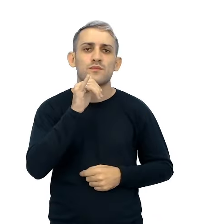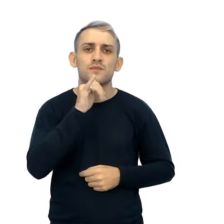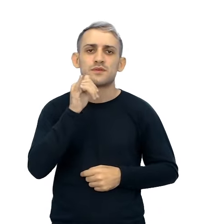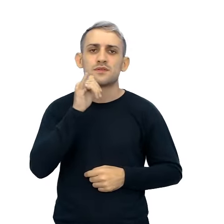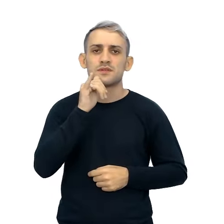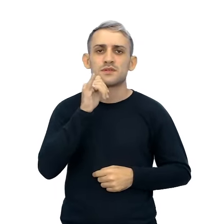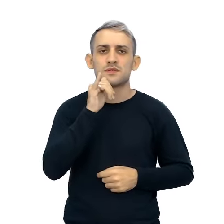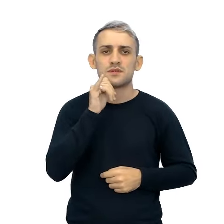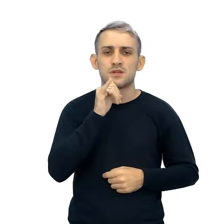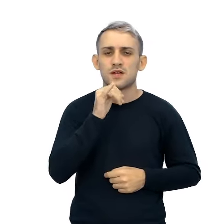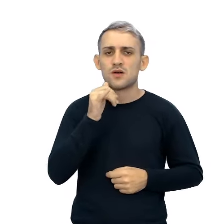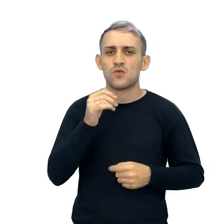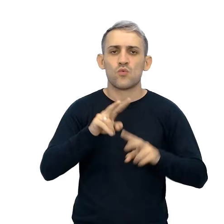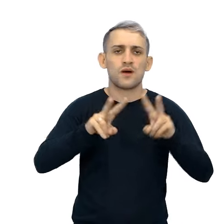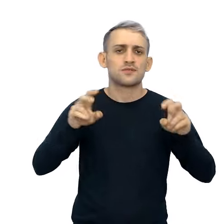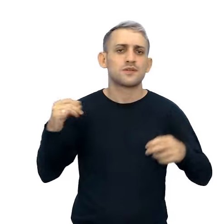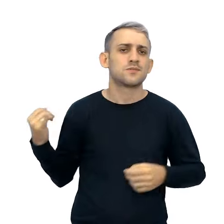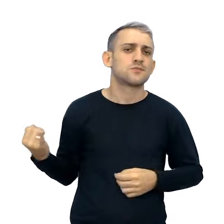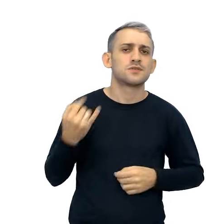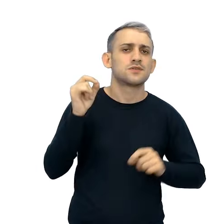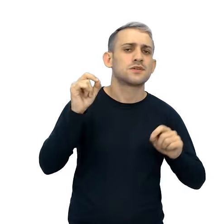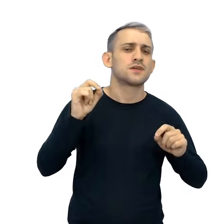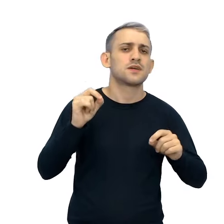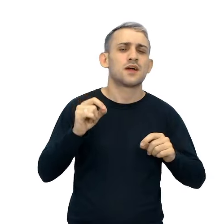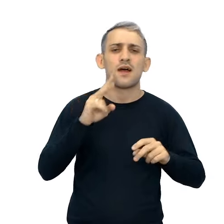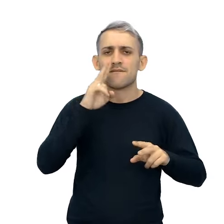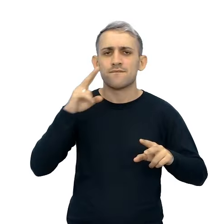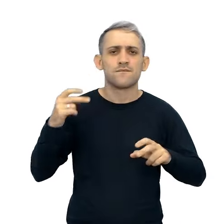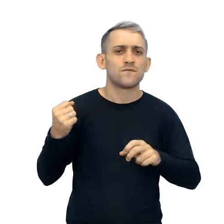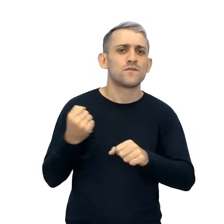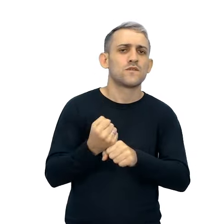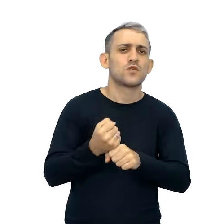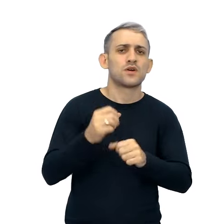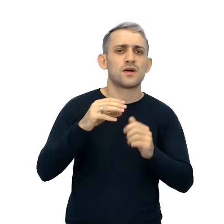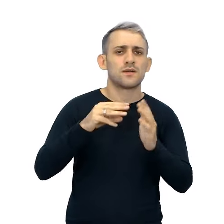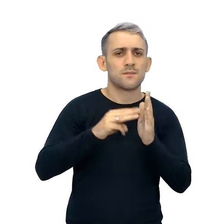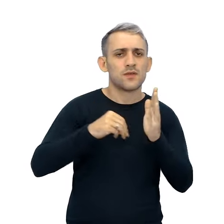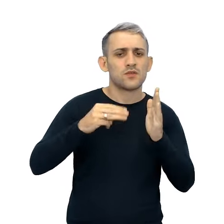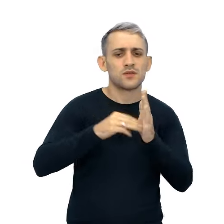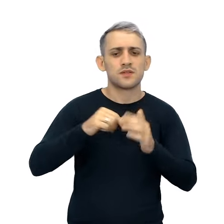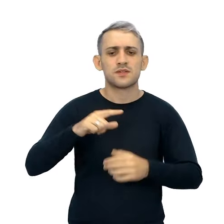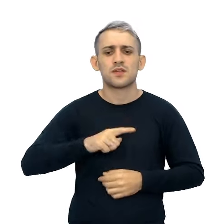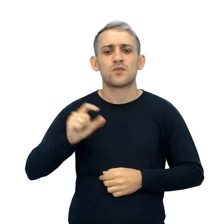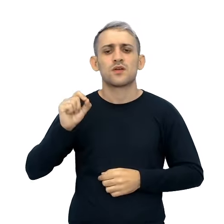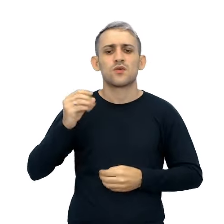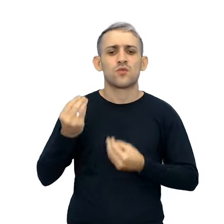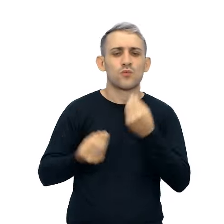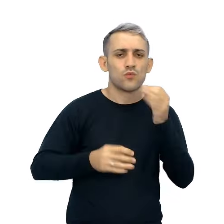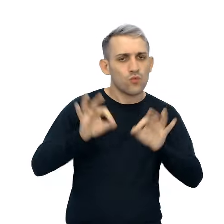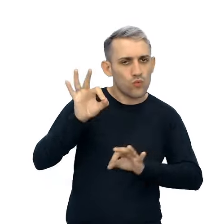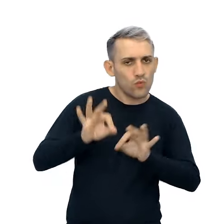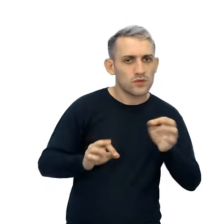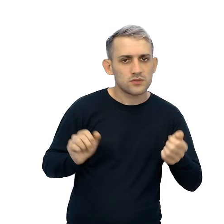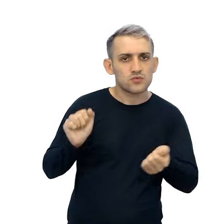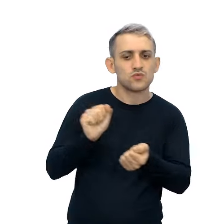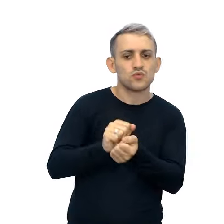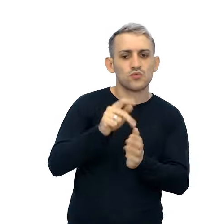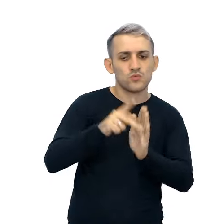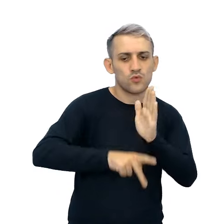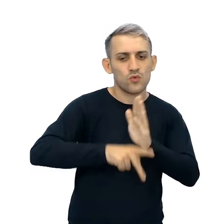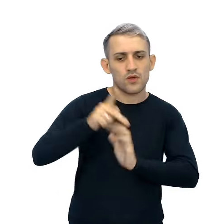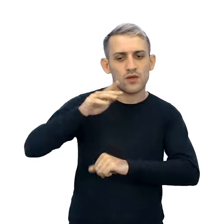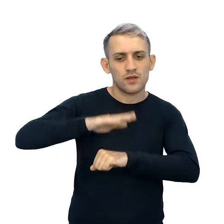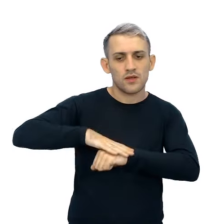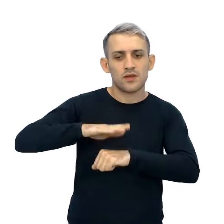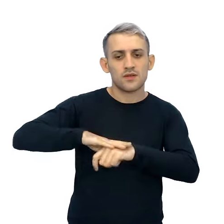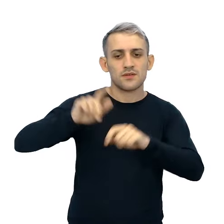a abrangência disso, qual é o poder dessa metodologia, né, de construir juntos um plano de ação